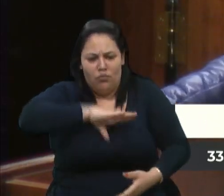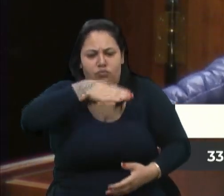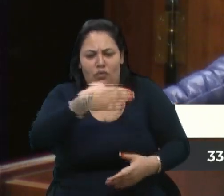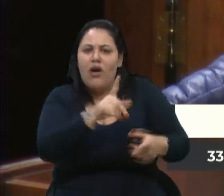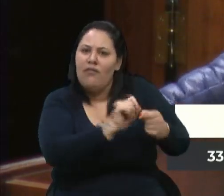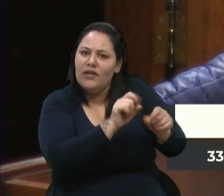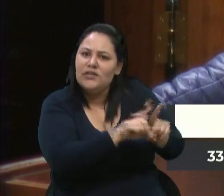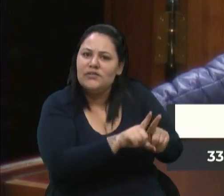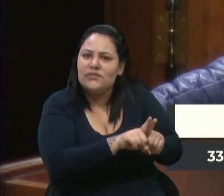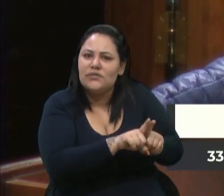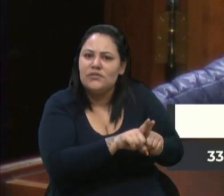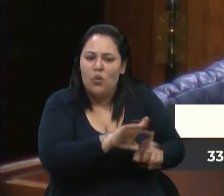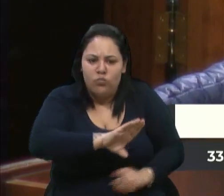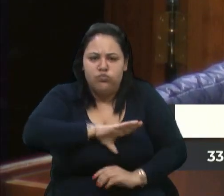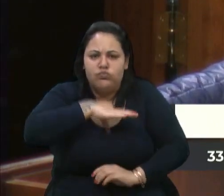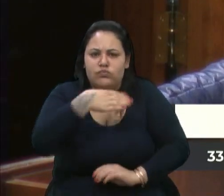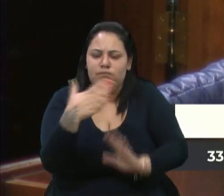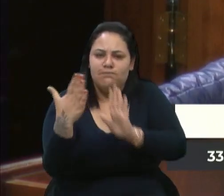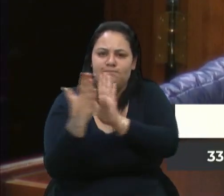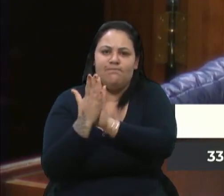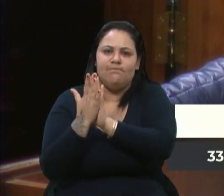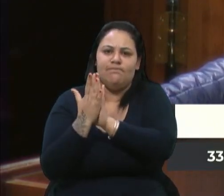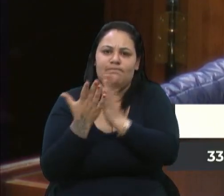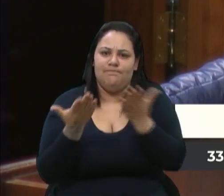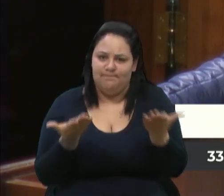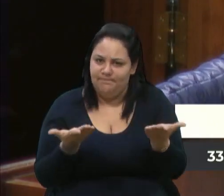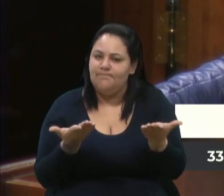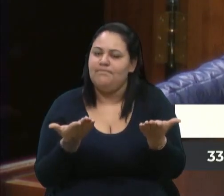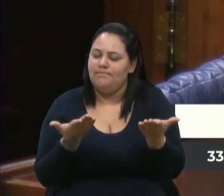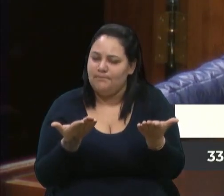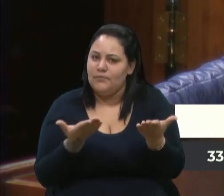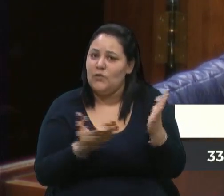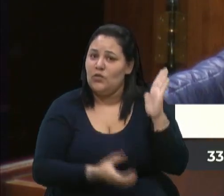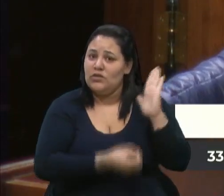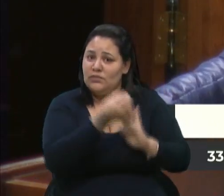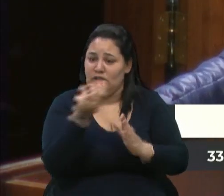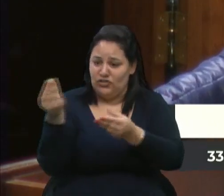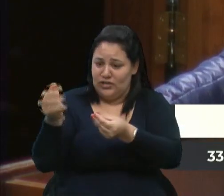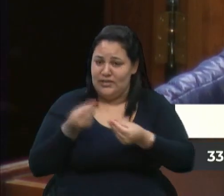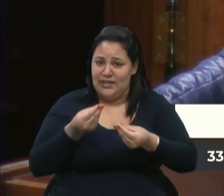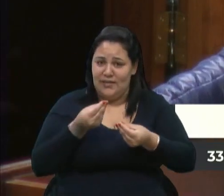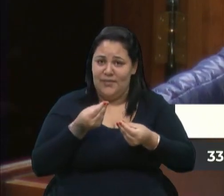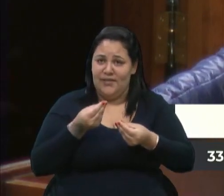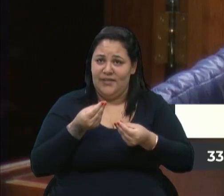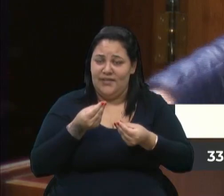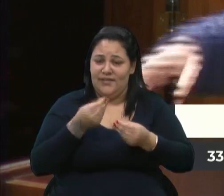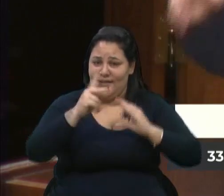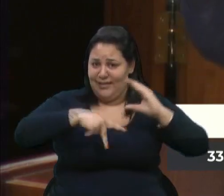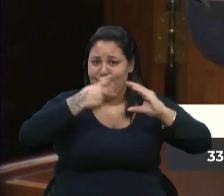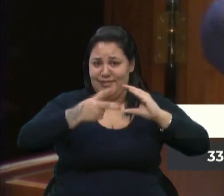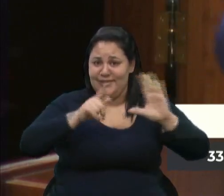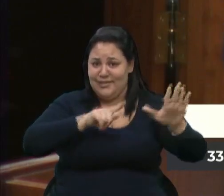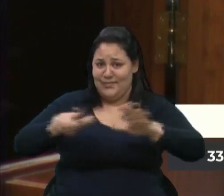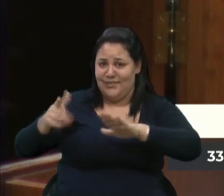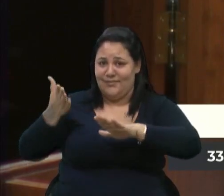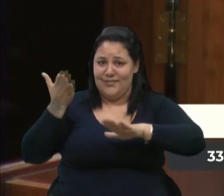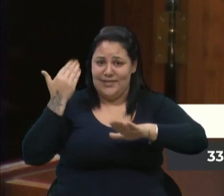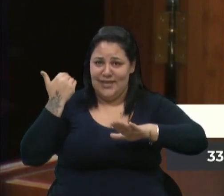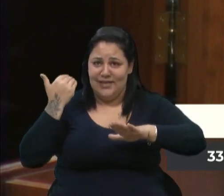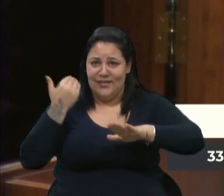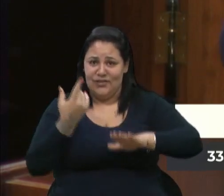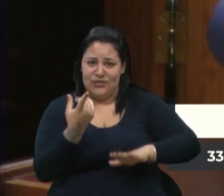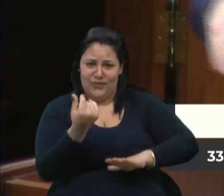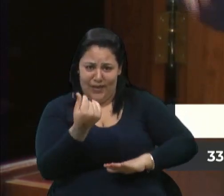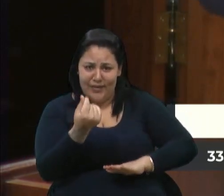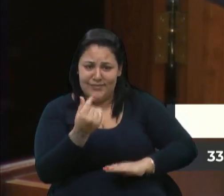fazer. Coragem de fazer. Né? Com o orçamento que a gente recebeu na Câmara semana passada, aqui, com os valores